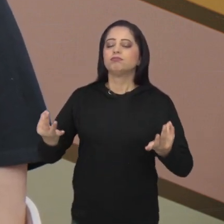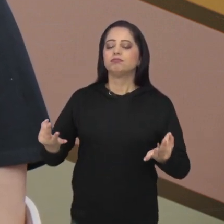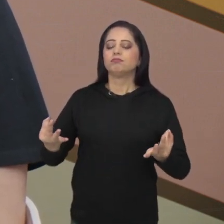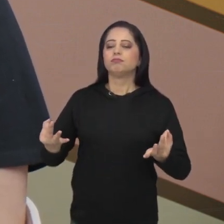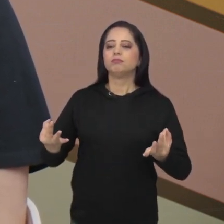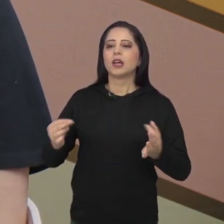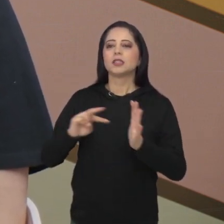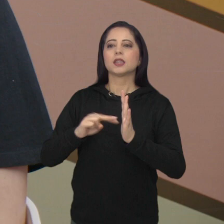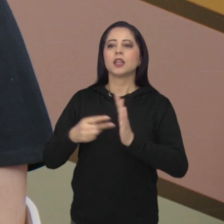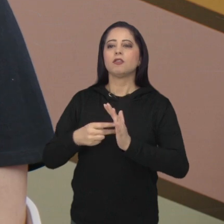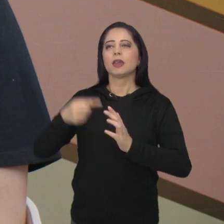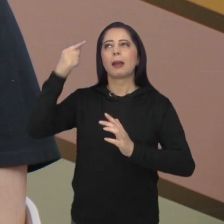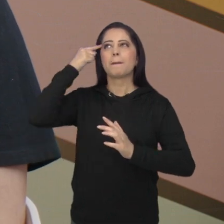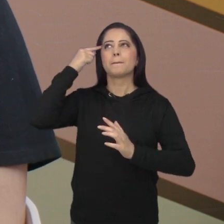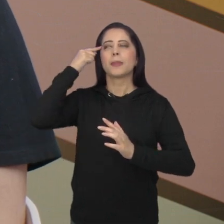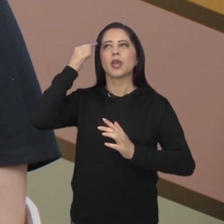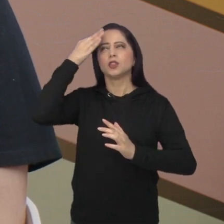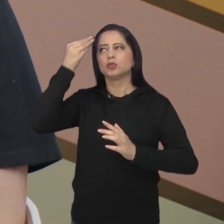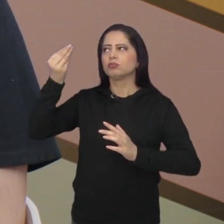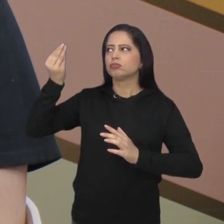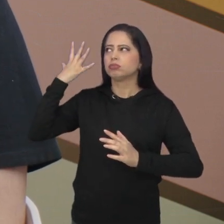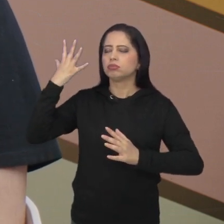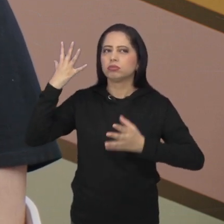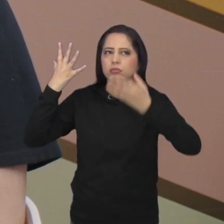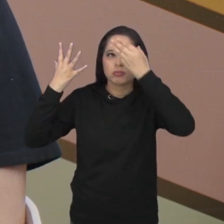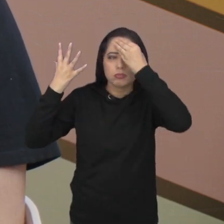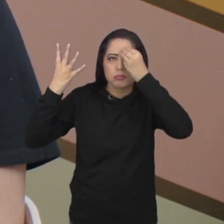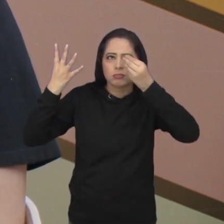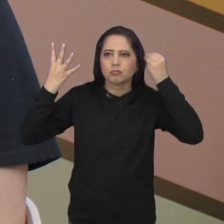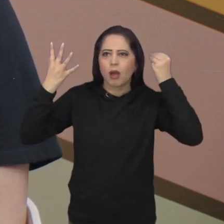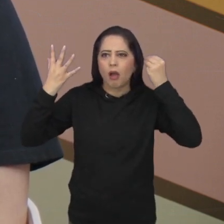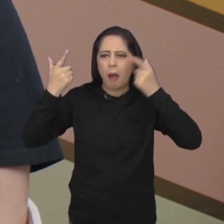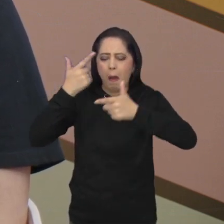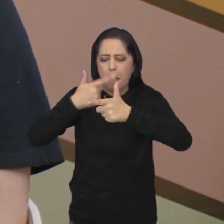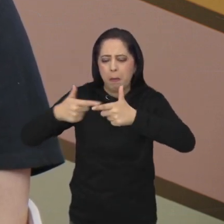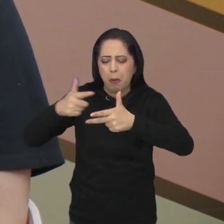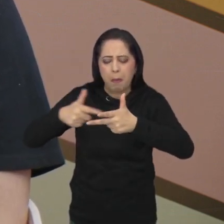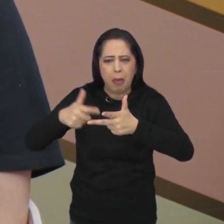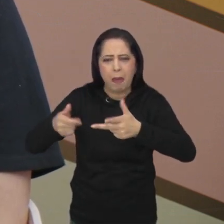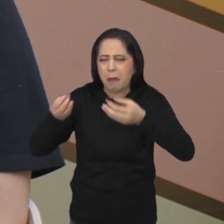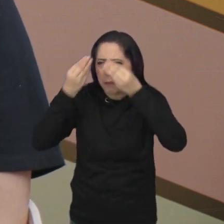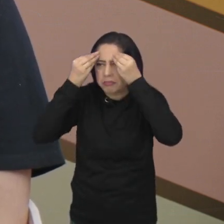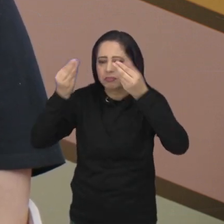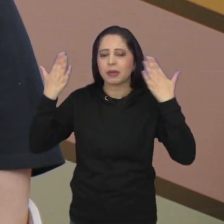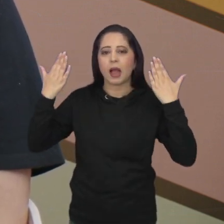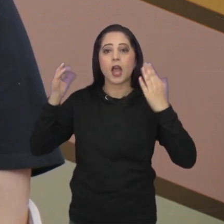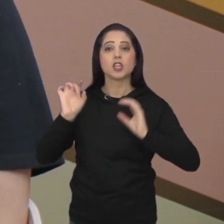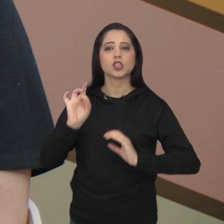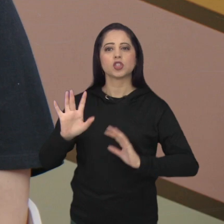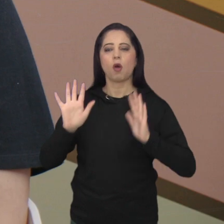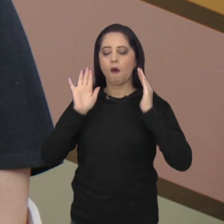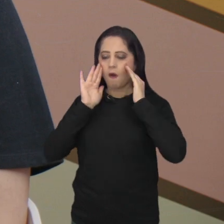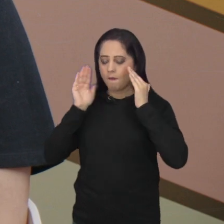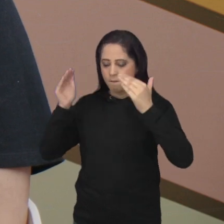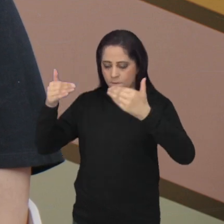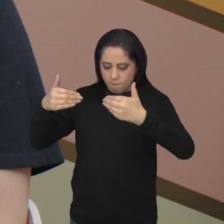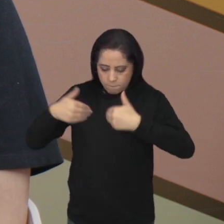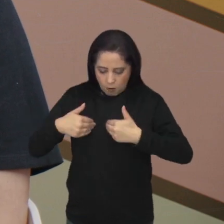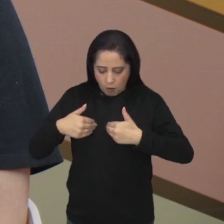atenção desses pensamentos da minha mente, dessa agitação, e trazendo a atenção para o meu